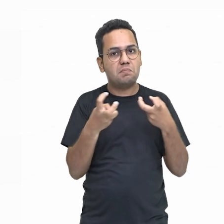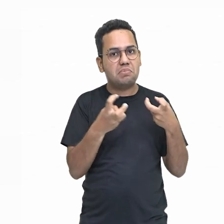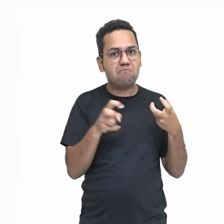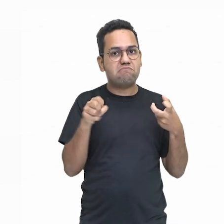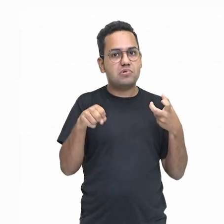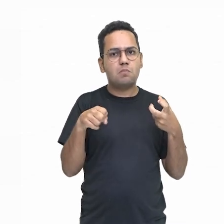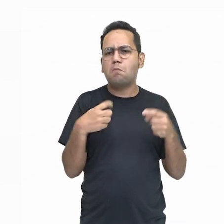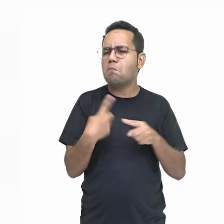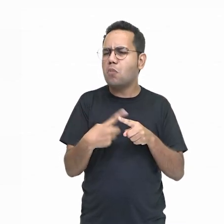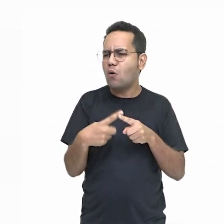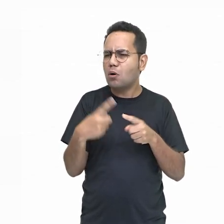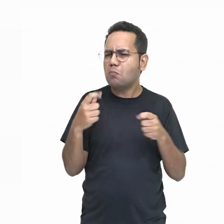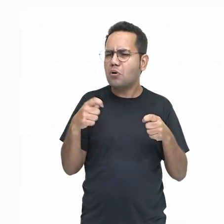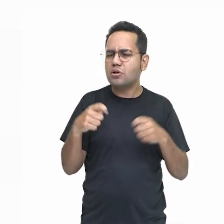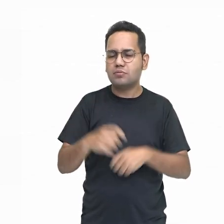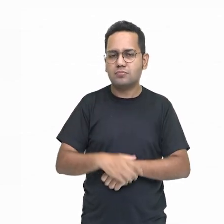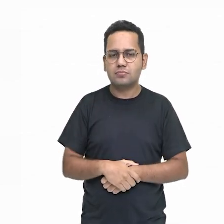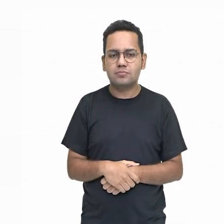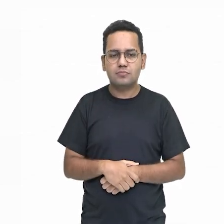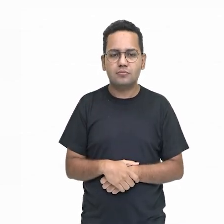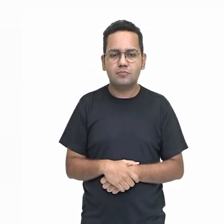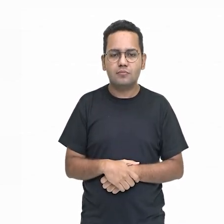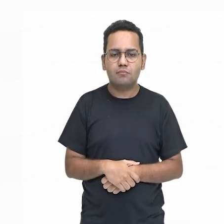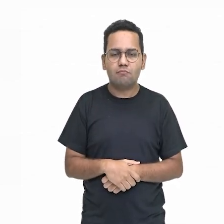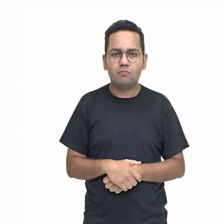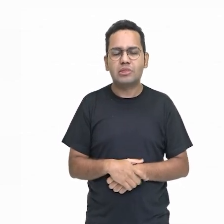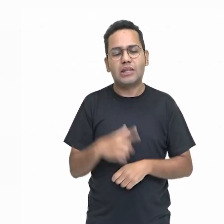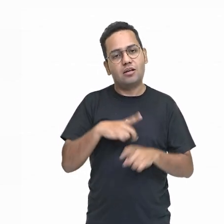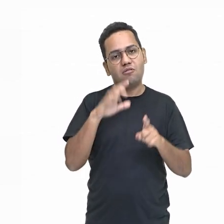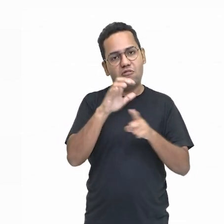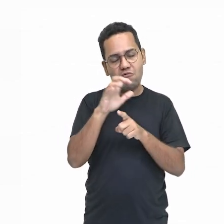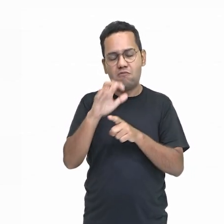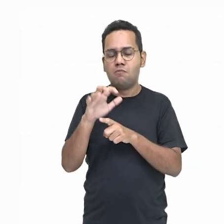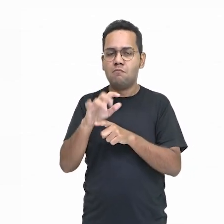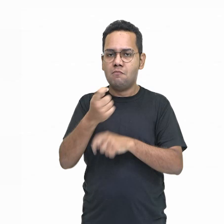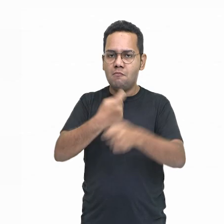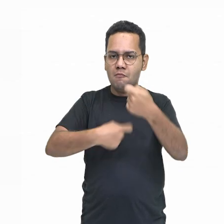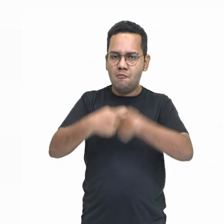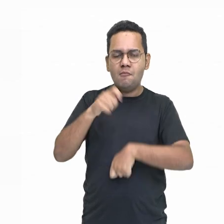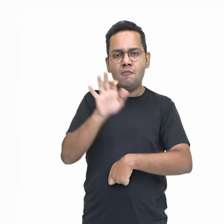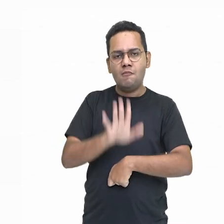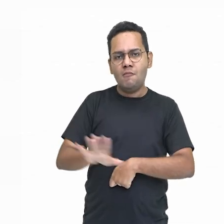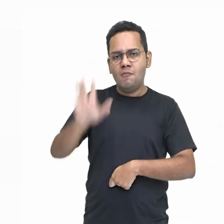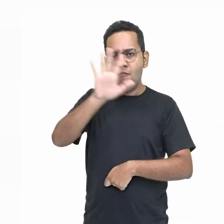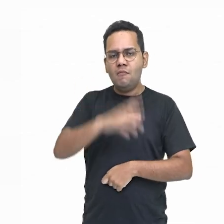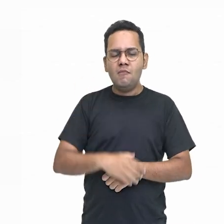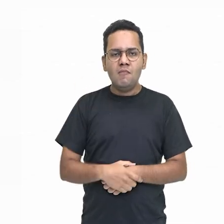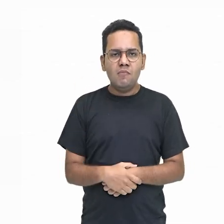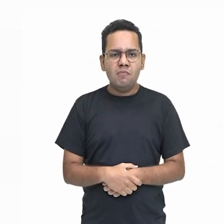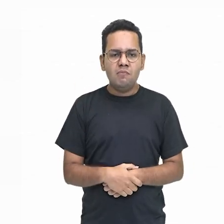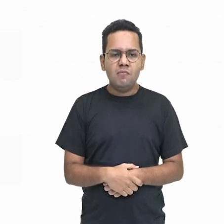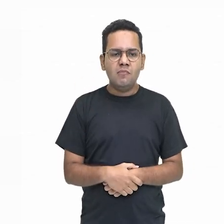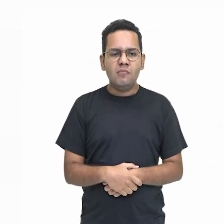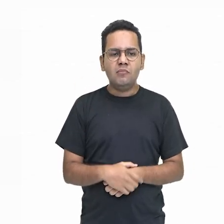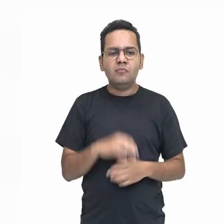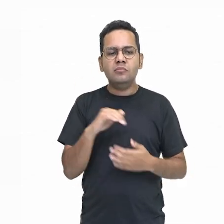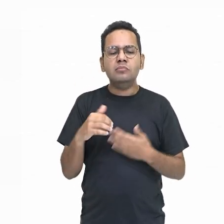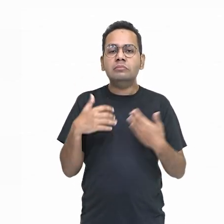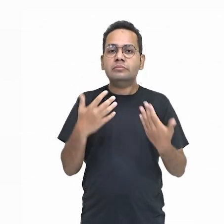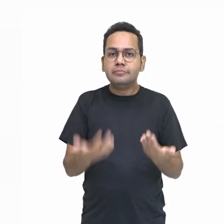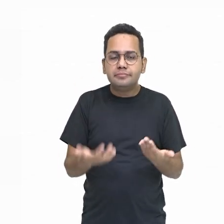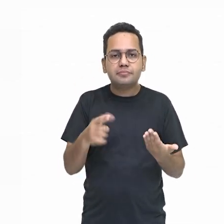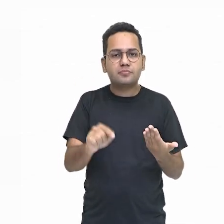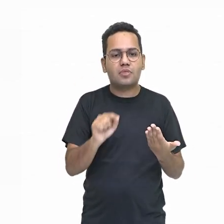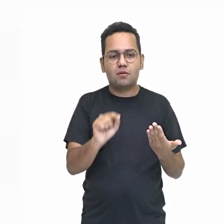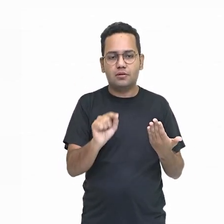afeta ou pode afetar toda a economia global. Dessa forma, nós podemos compreender que o populismo